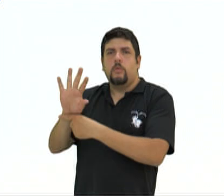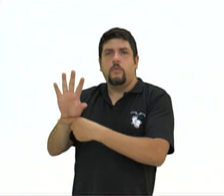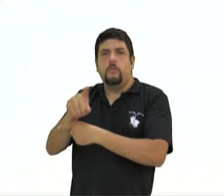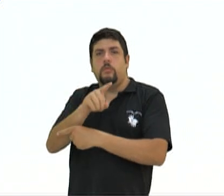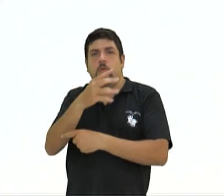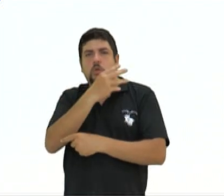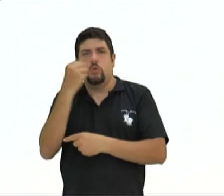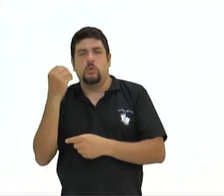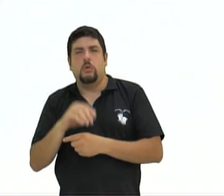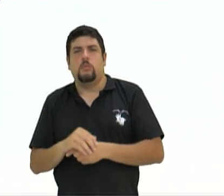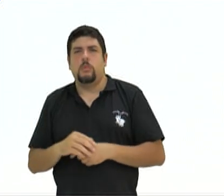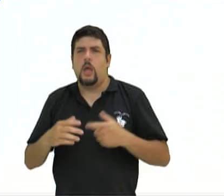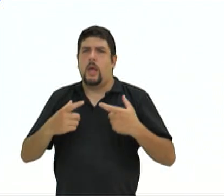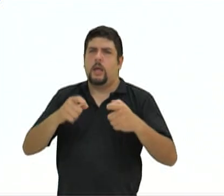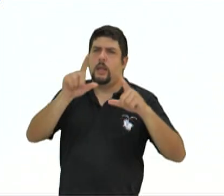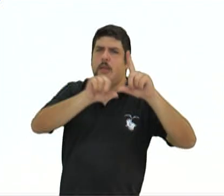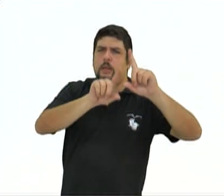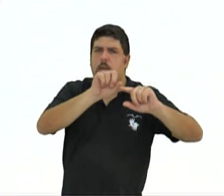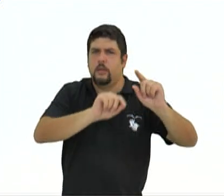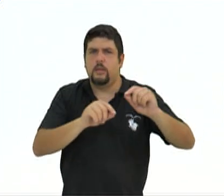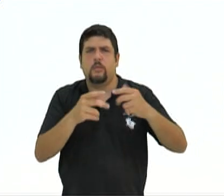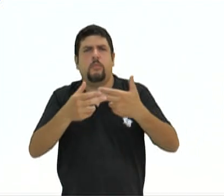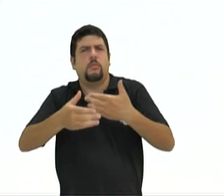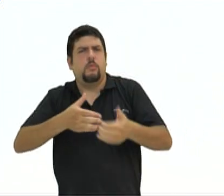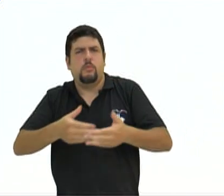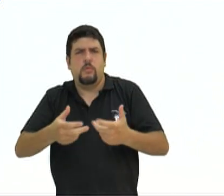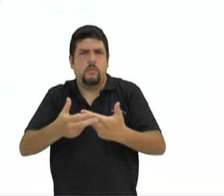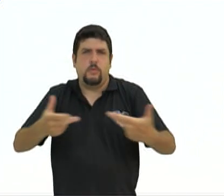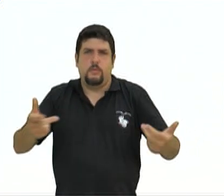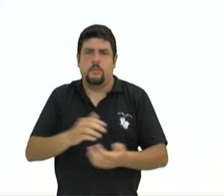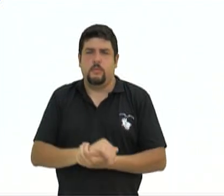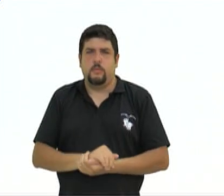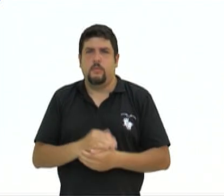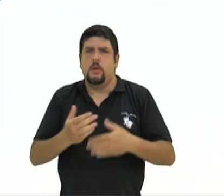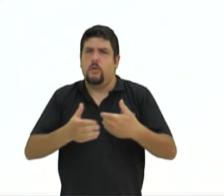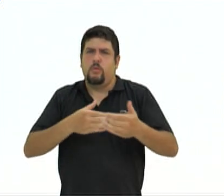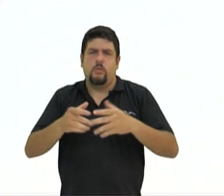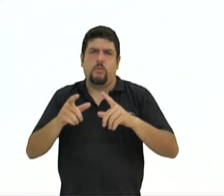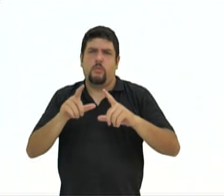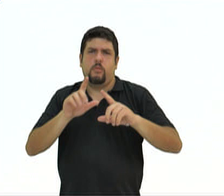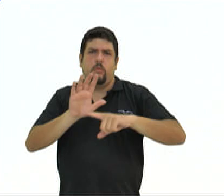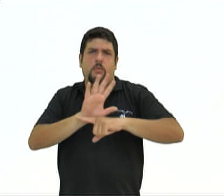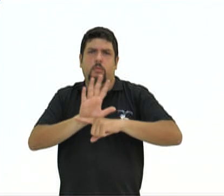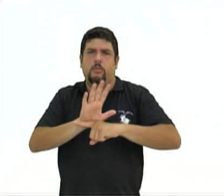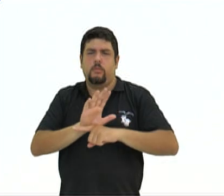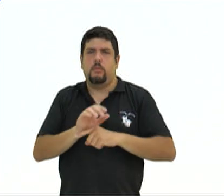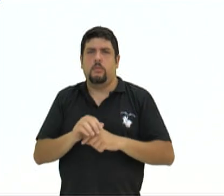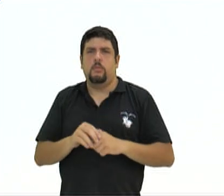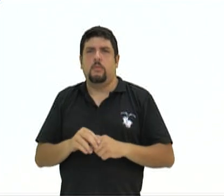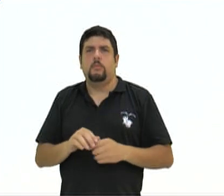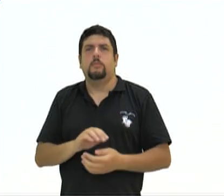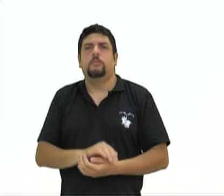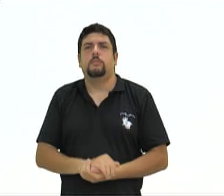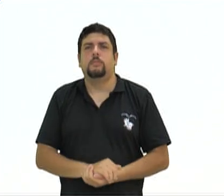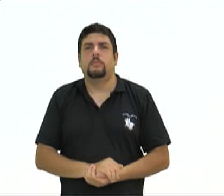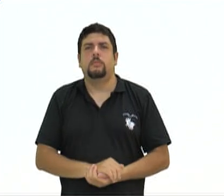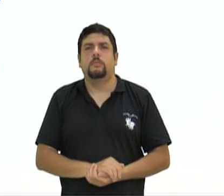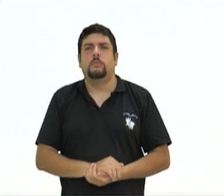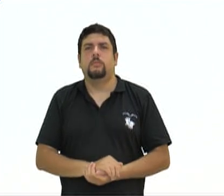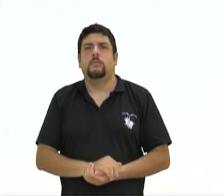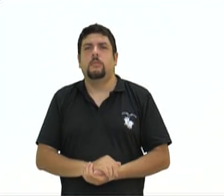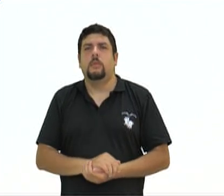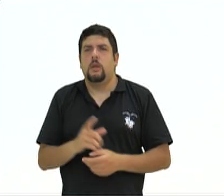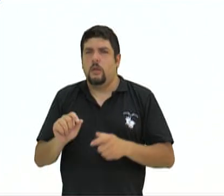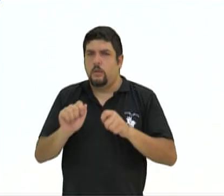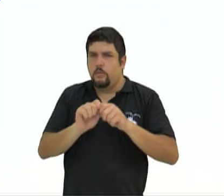nas Estrelas, você pode pegar do George Lucas, você pode pegar o que você quiser, né? Do Martin Scorsese, até do Hugo Cabret, lá você pode fazer. Capricha